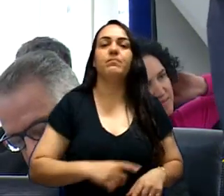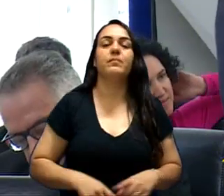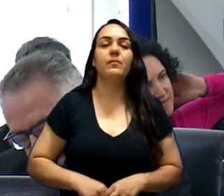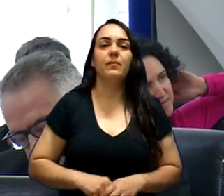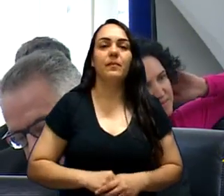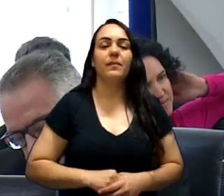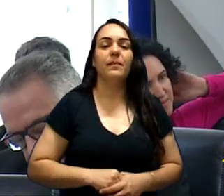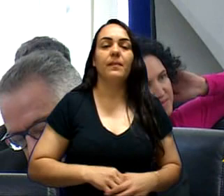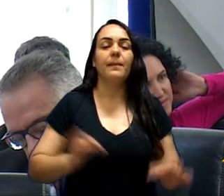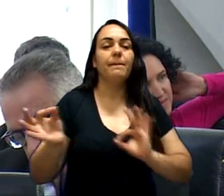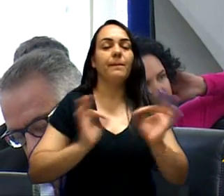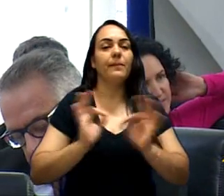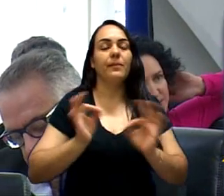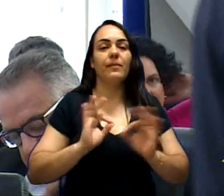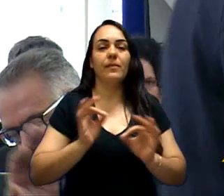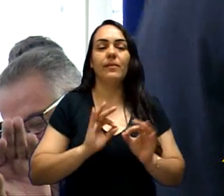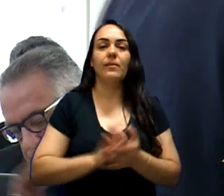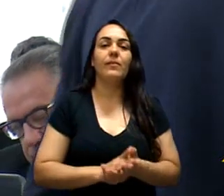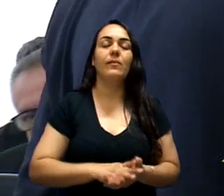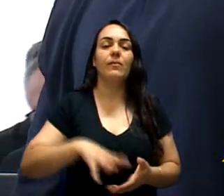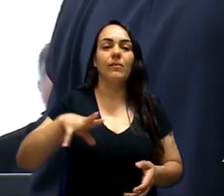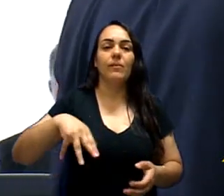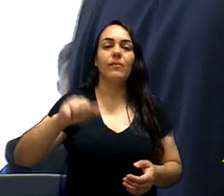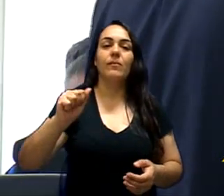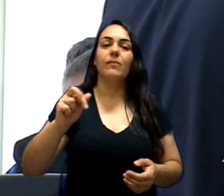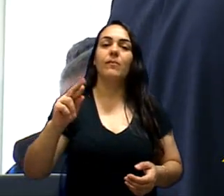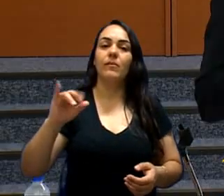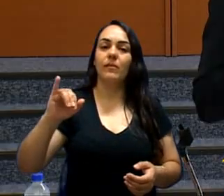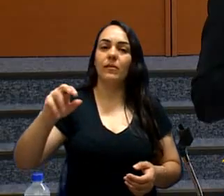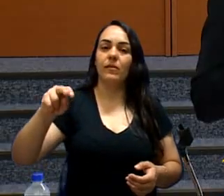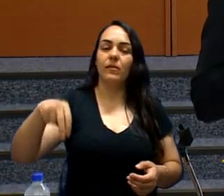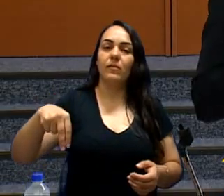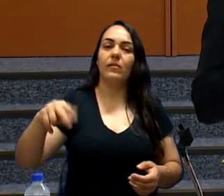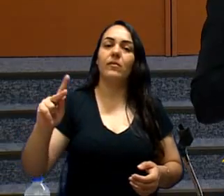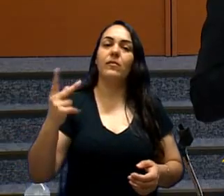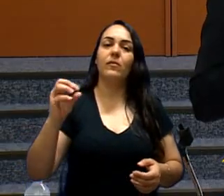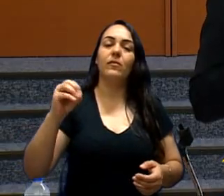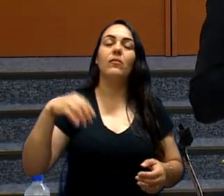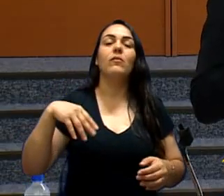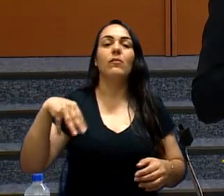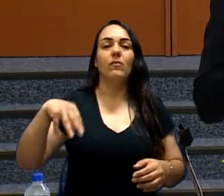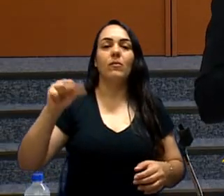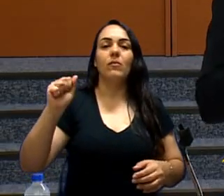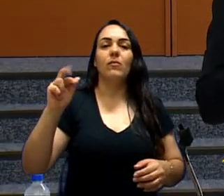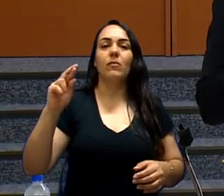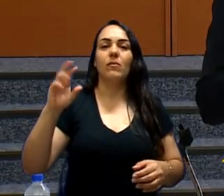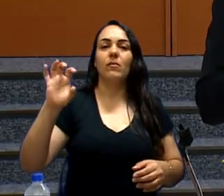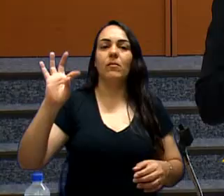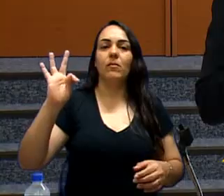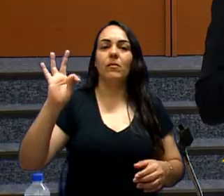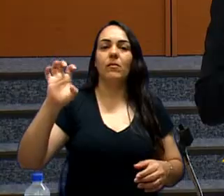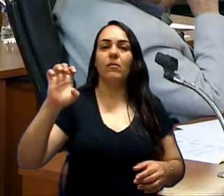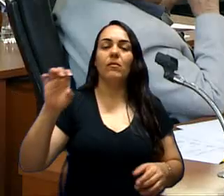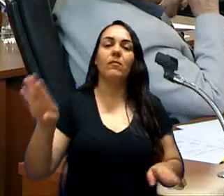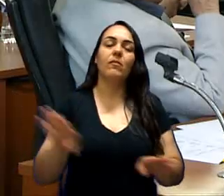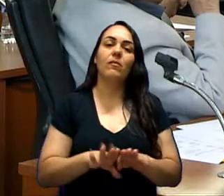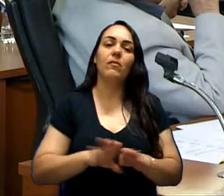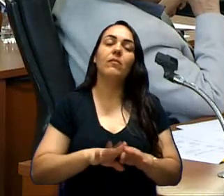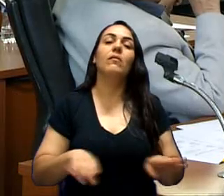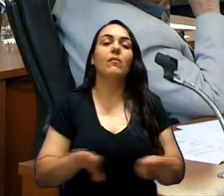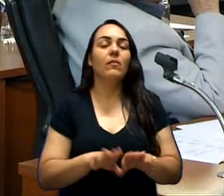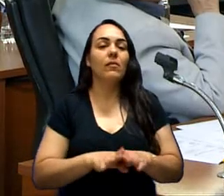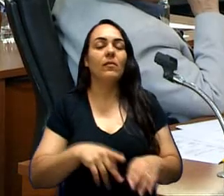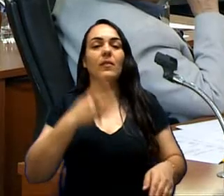à tarde é um projeto do Marinho Marte. Eu votei. Daí sabe o que aconteceu? E a Bico levou um processo do Teodoro